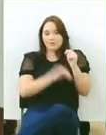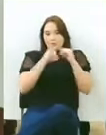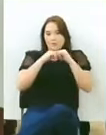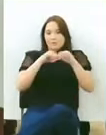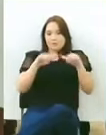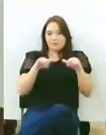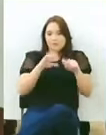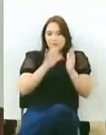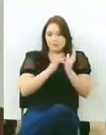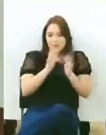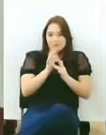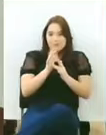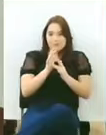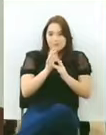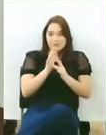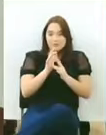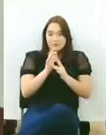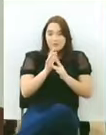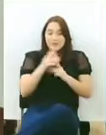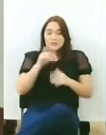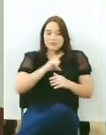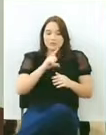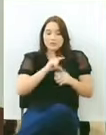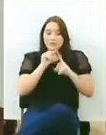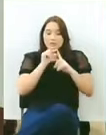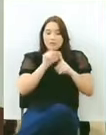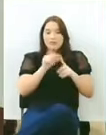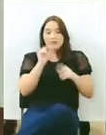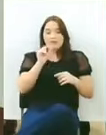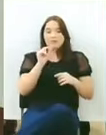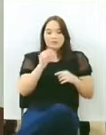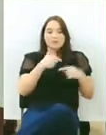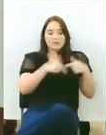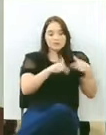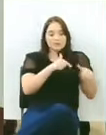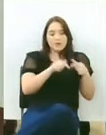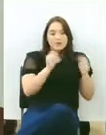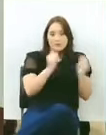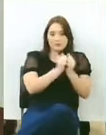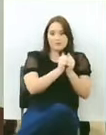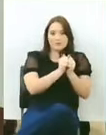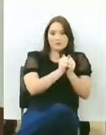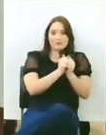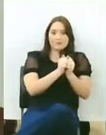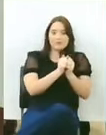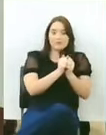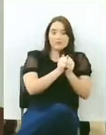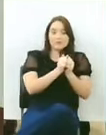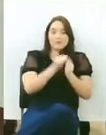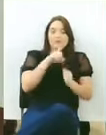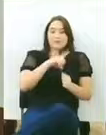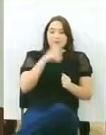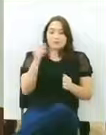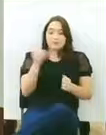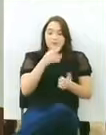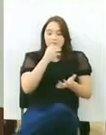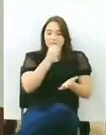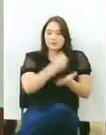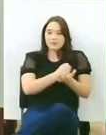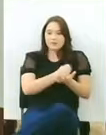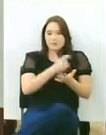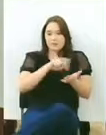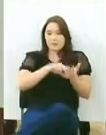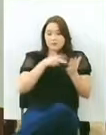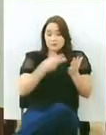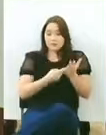revelada em Cristo Jesus. A palavra coparticipante aqui é a mesma palavra que o Novo